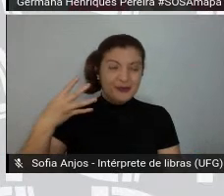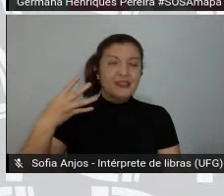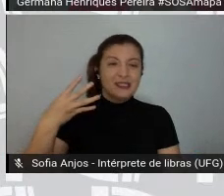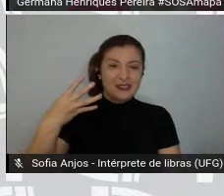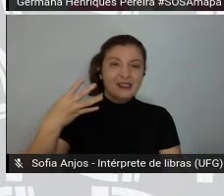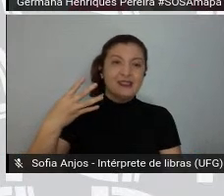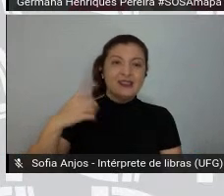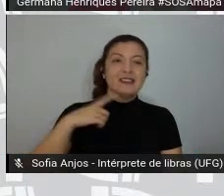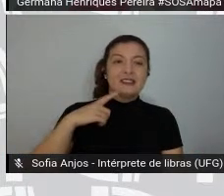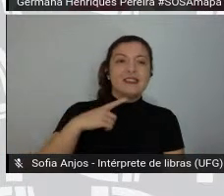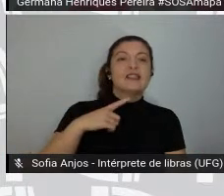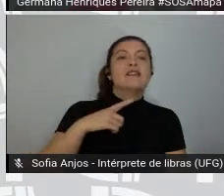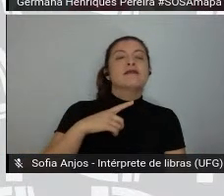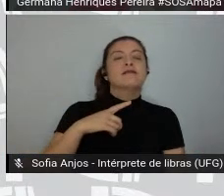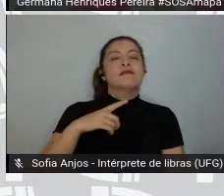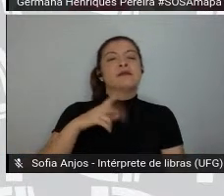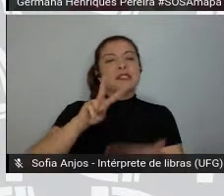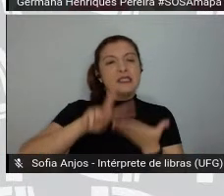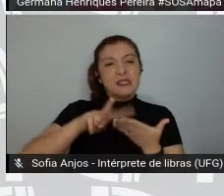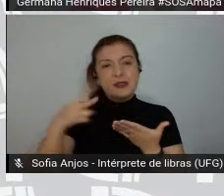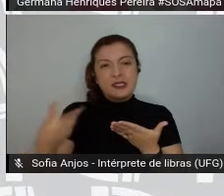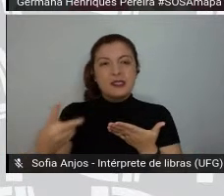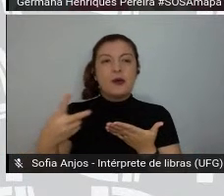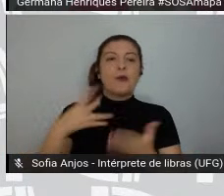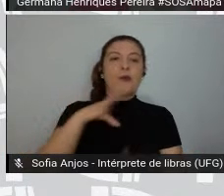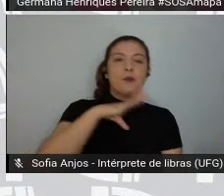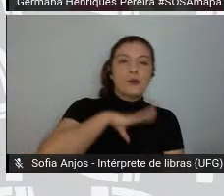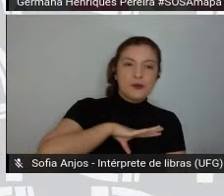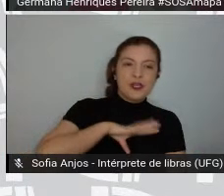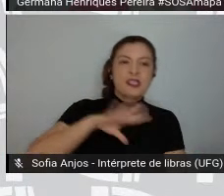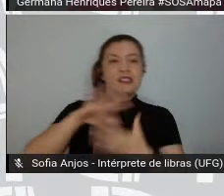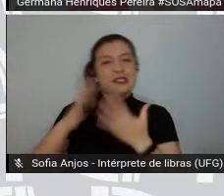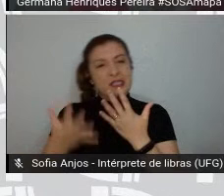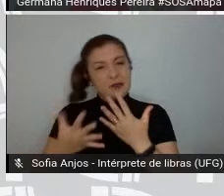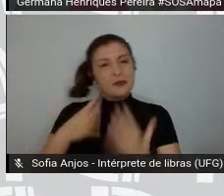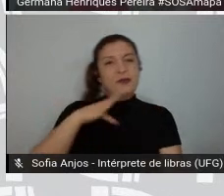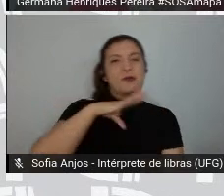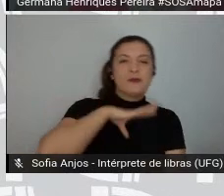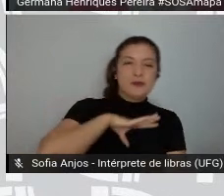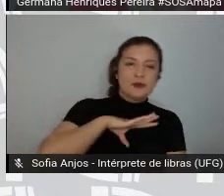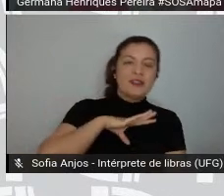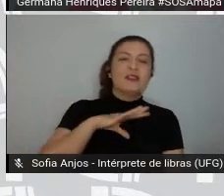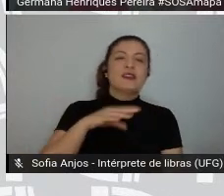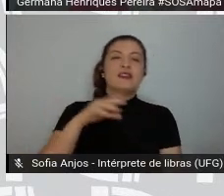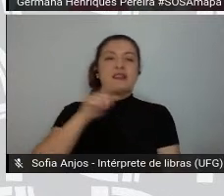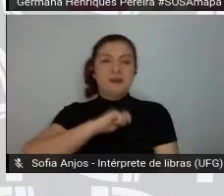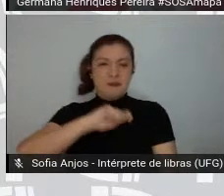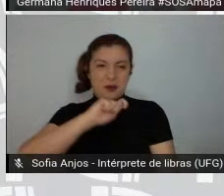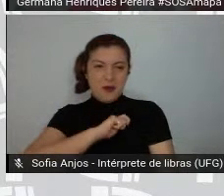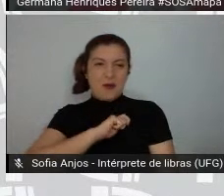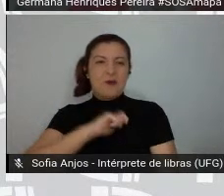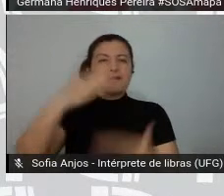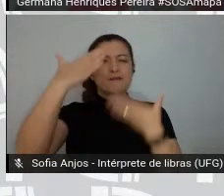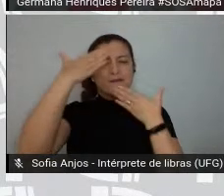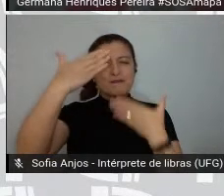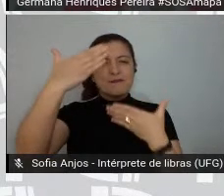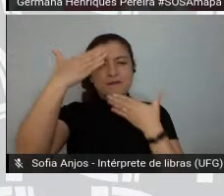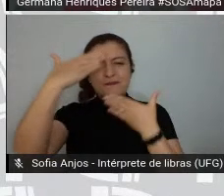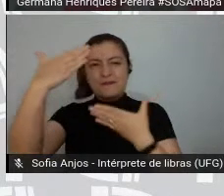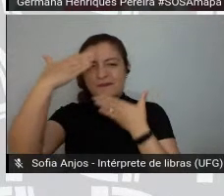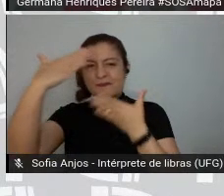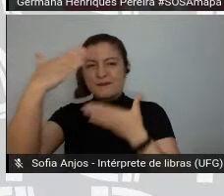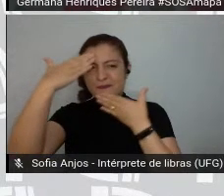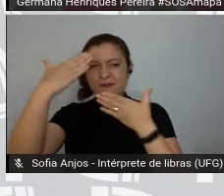Libras, então é isso, muitíssimo obrigada a vocês. Obrigada, pessoal. Obrigada, Patrícia,